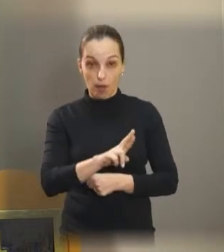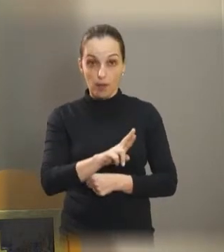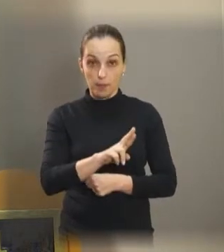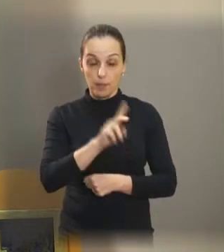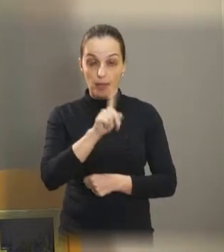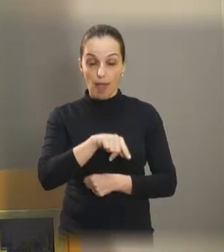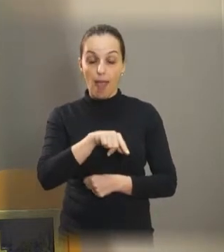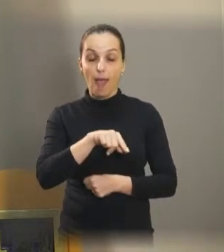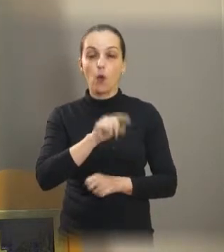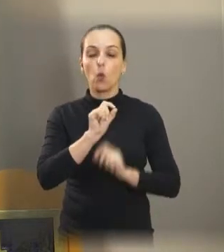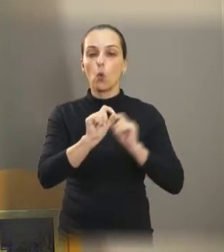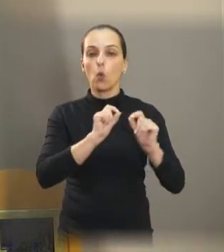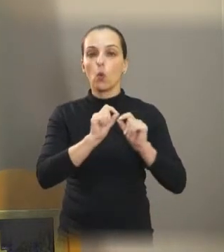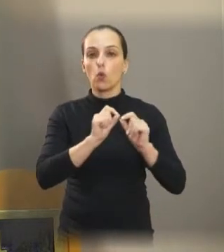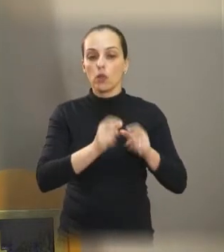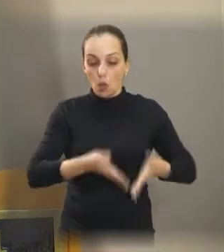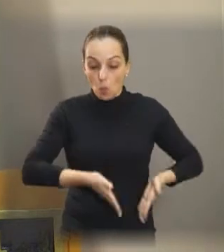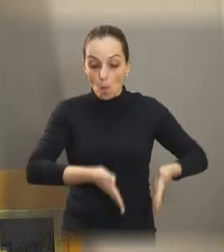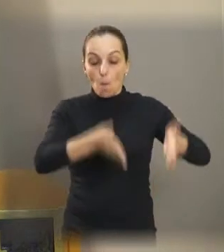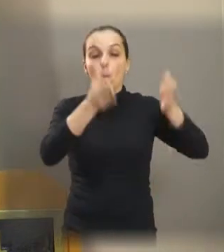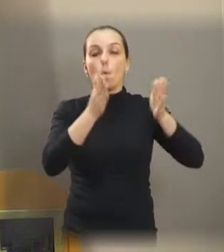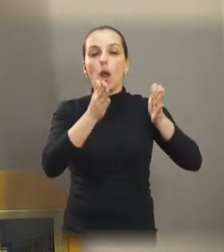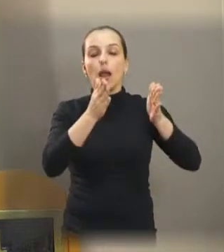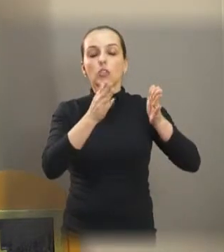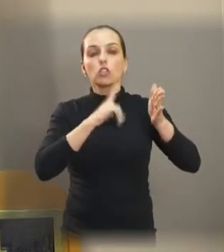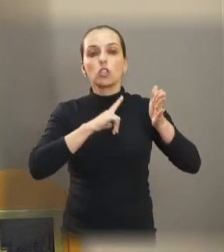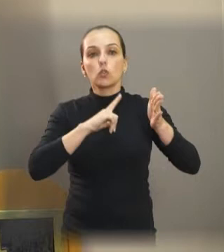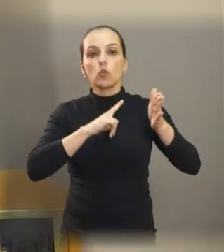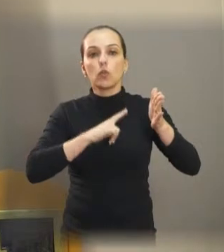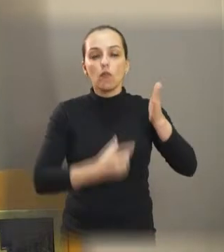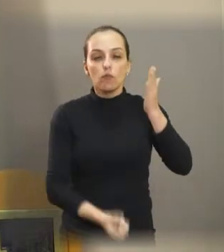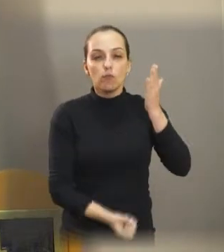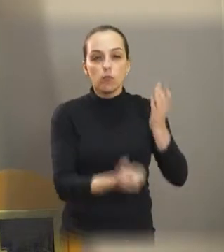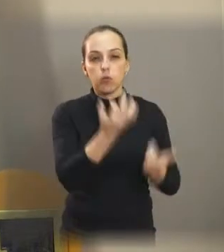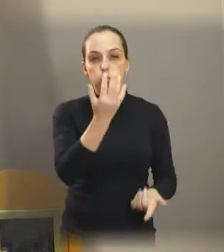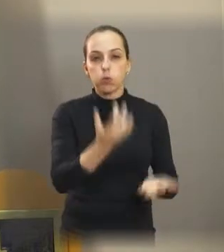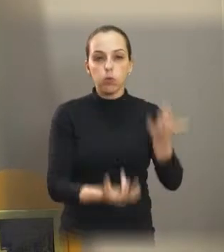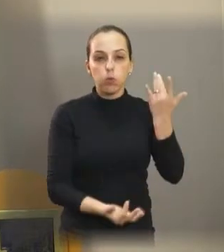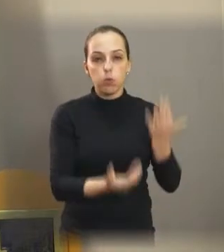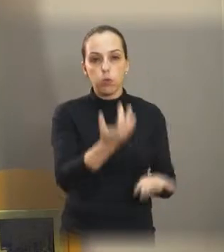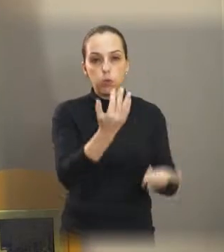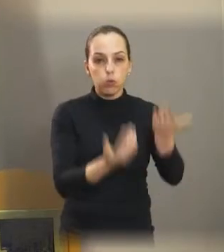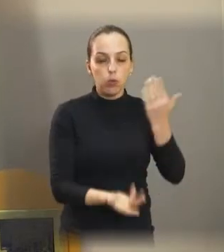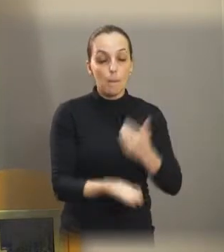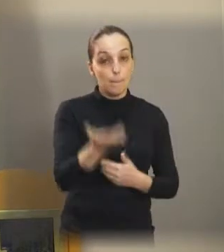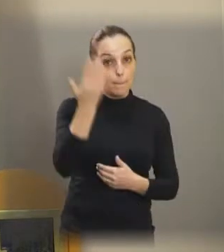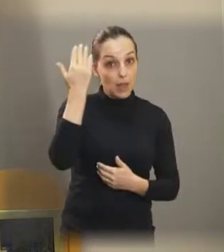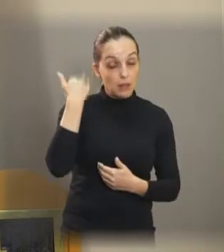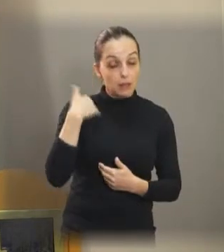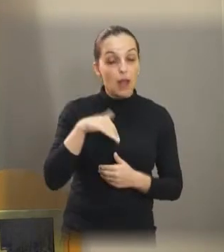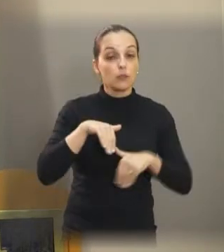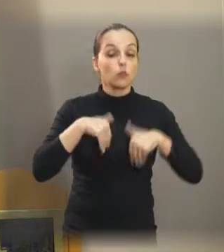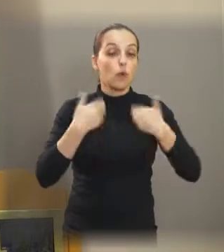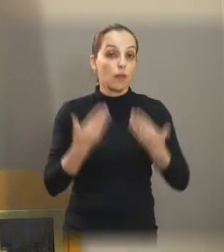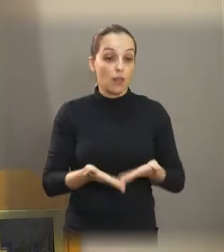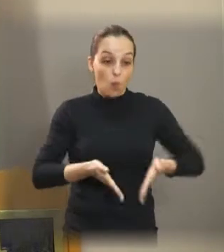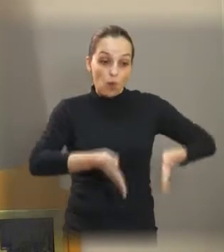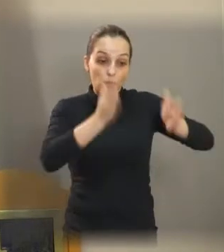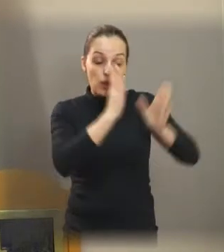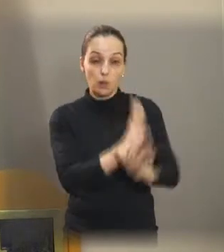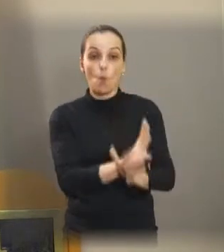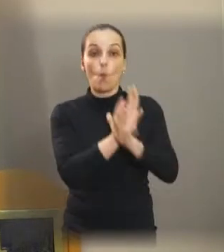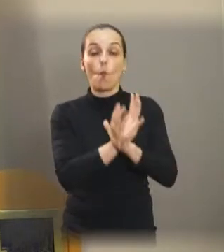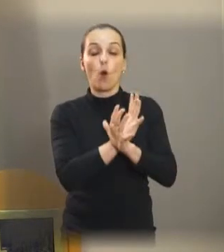que é referente a um imóvel onde ocorreu um incêndio. E desde então, esse imóvel está